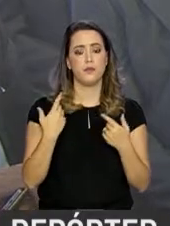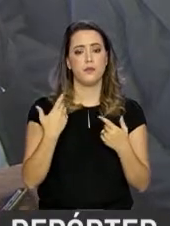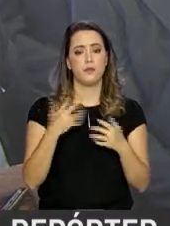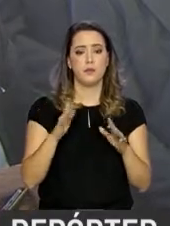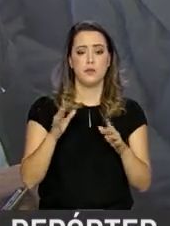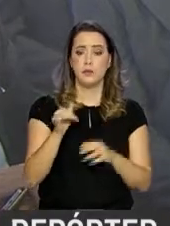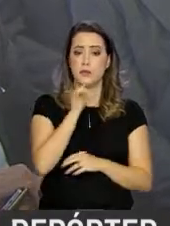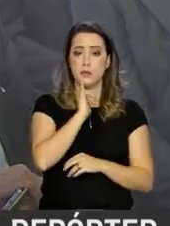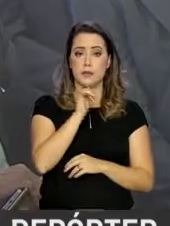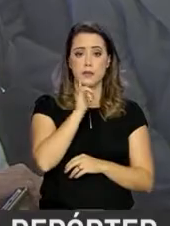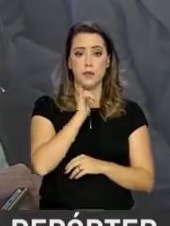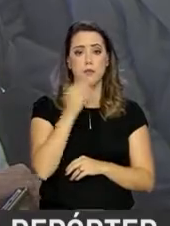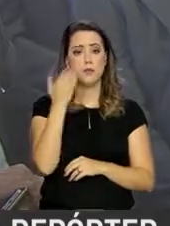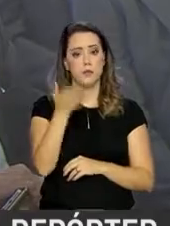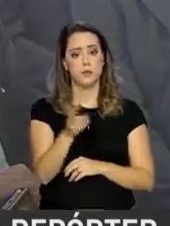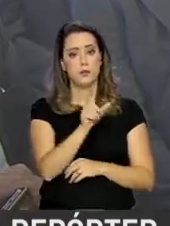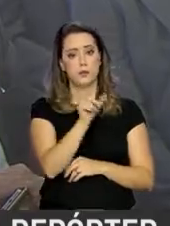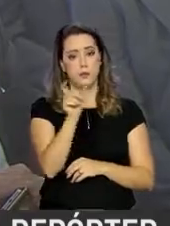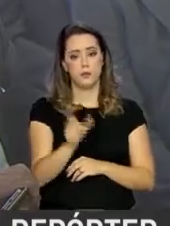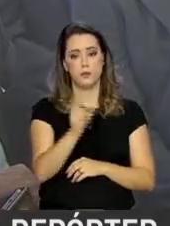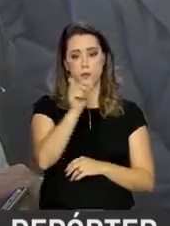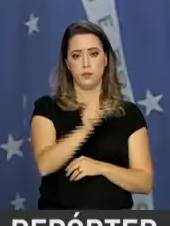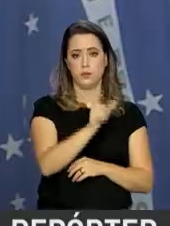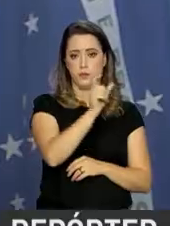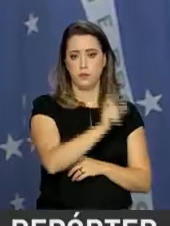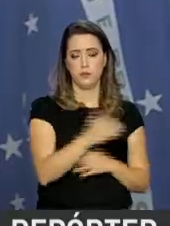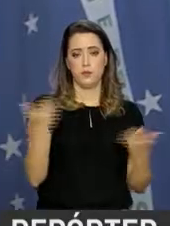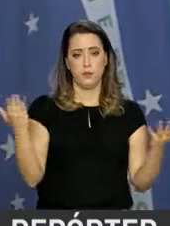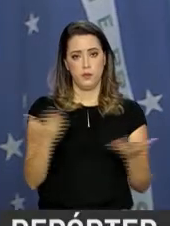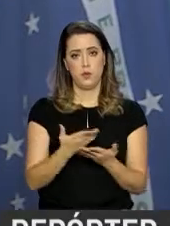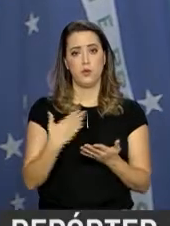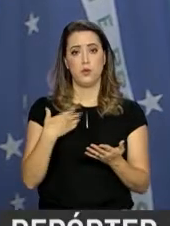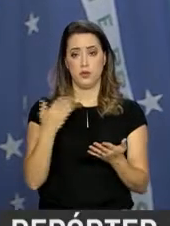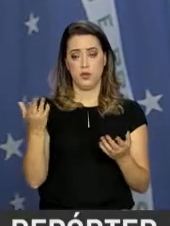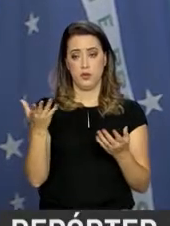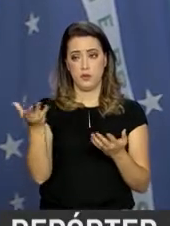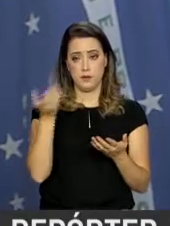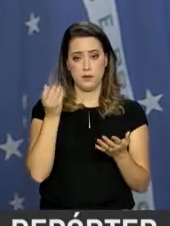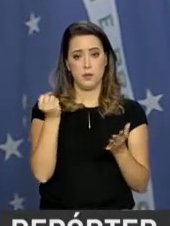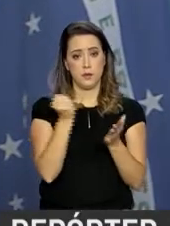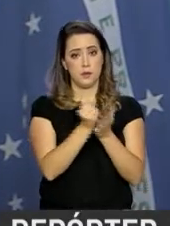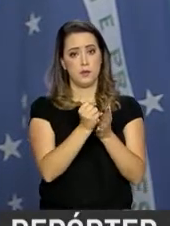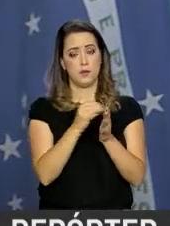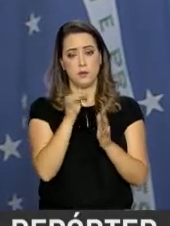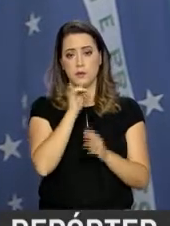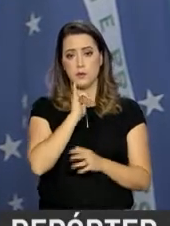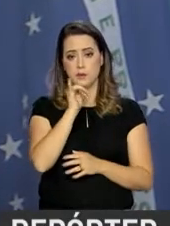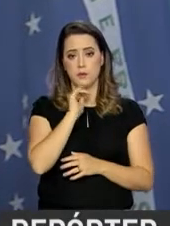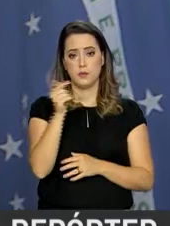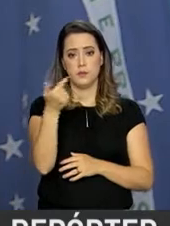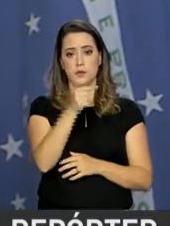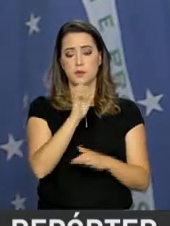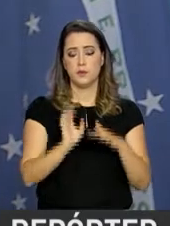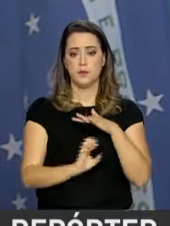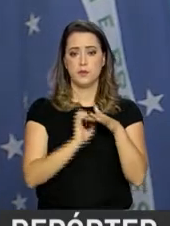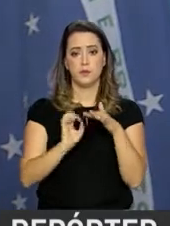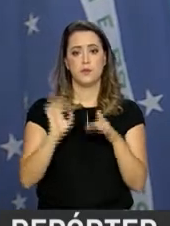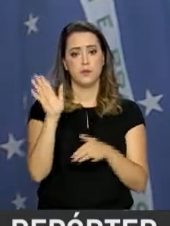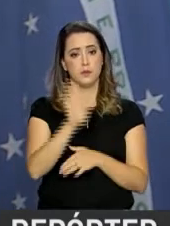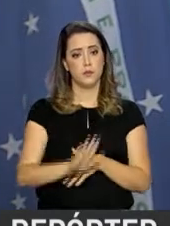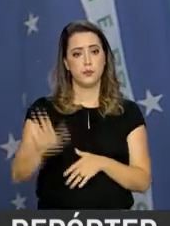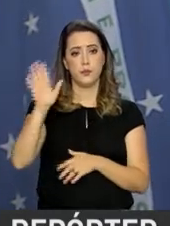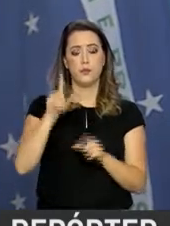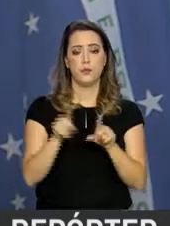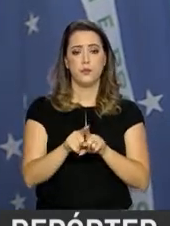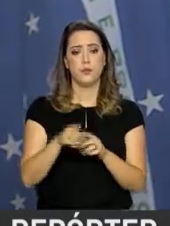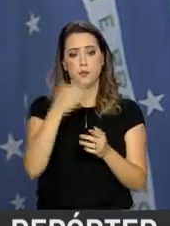de exemplificação. O que os senhores fizeram, aqueles que hoje foram premiados, poderá servir de exemplo para todos os empresários brasileiros, na